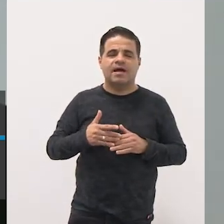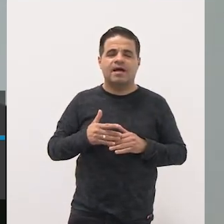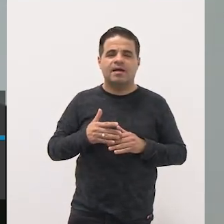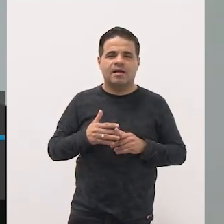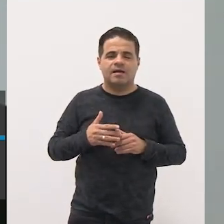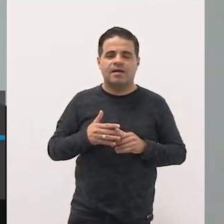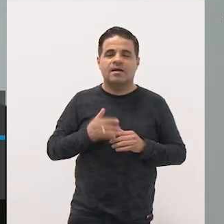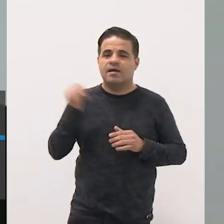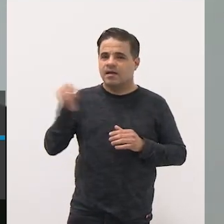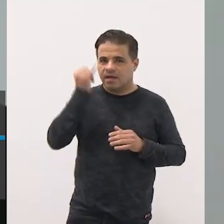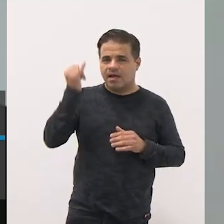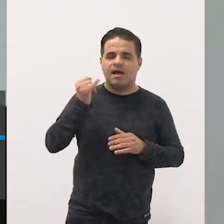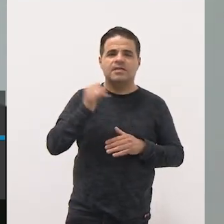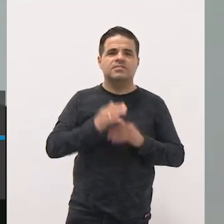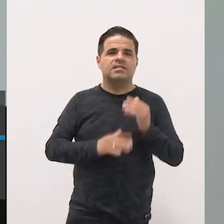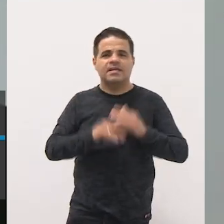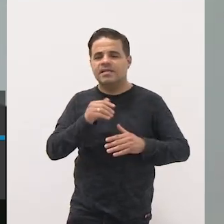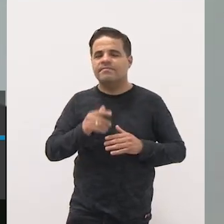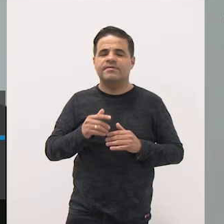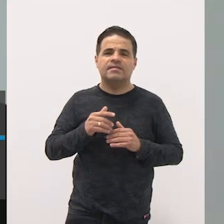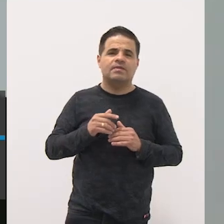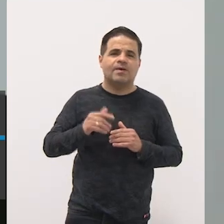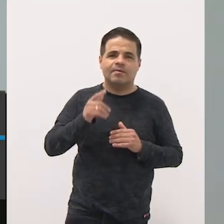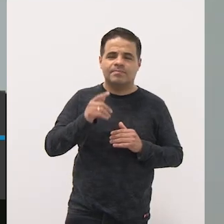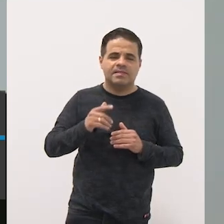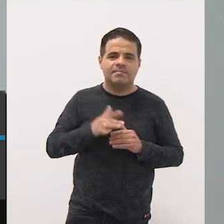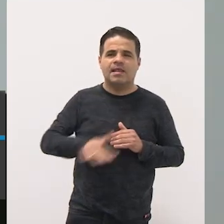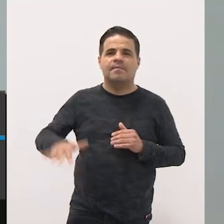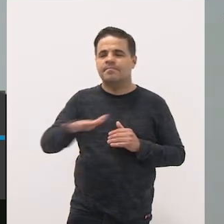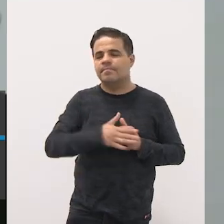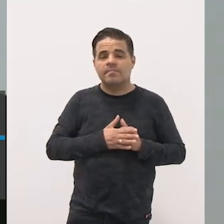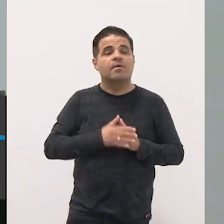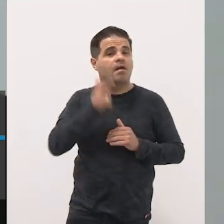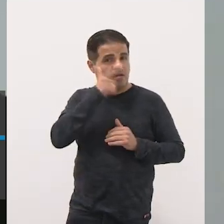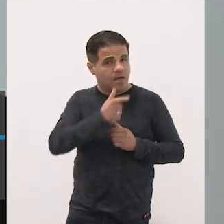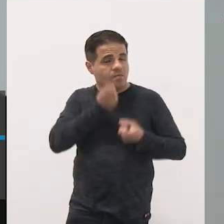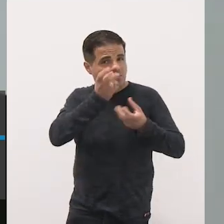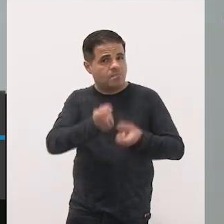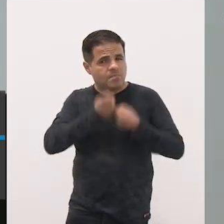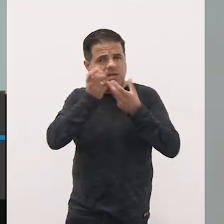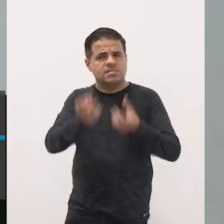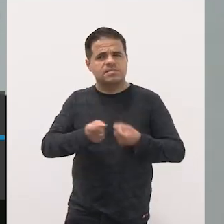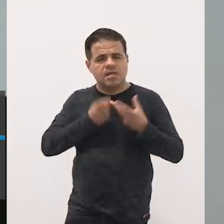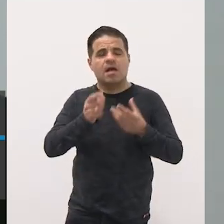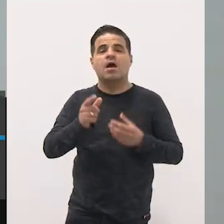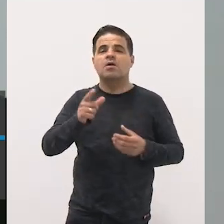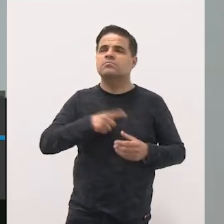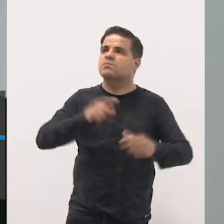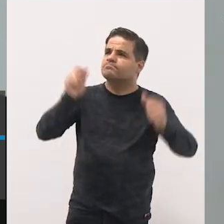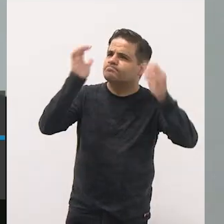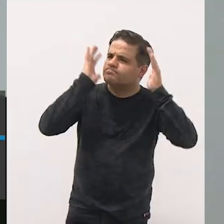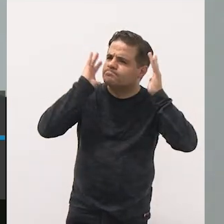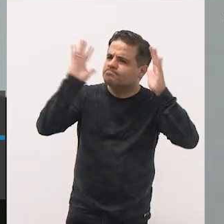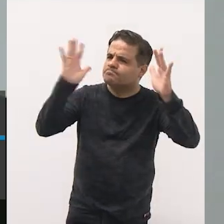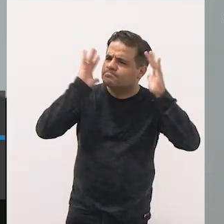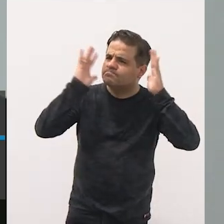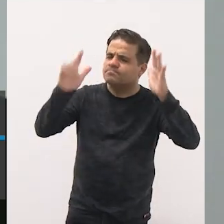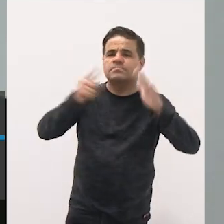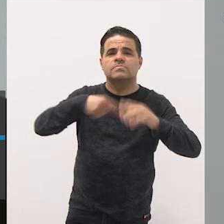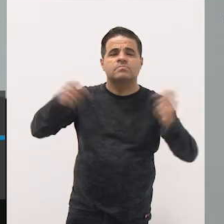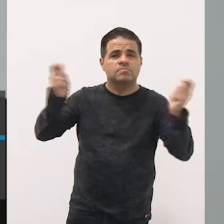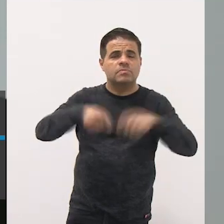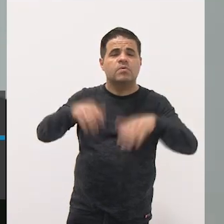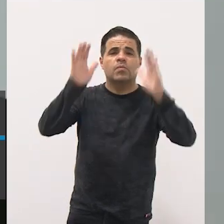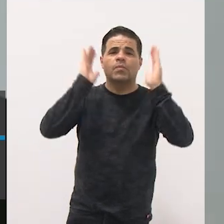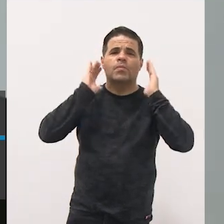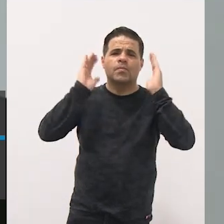é importante essa sua fala nesse sentido, né? A gente precisa ganhar informação, ter reflexão para poder cumprir